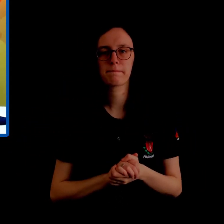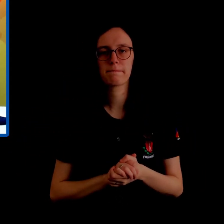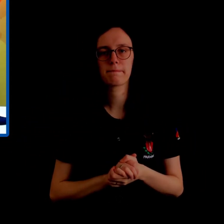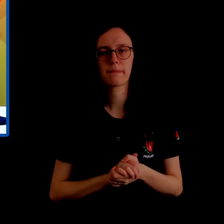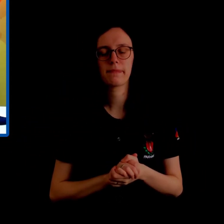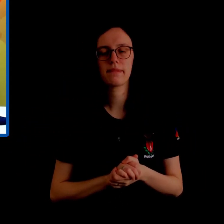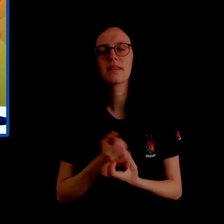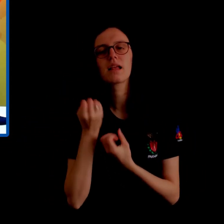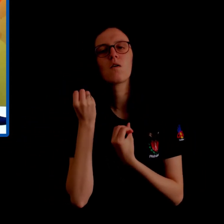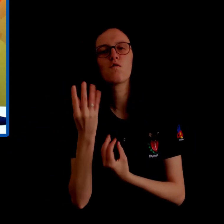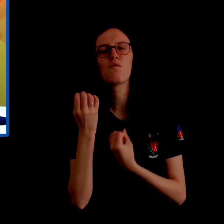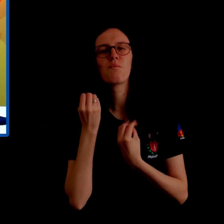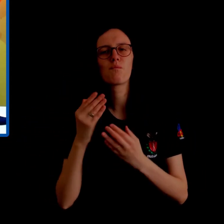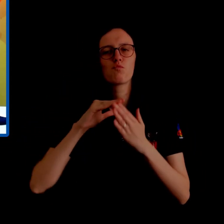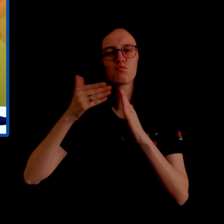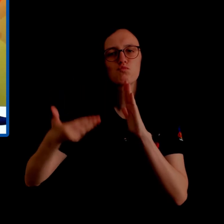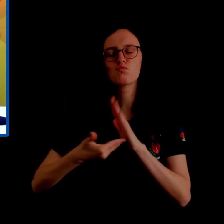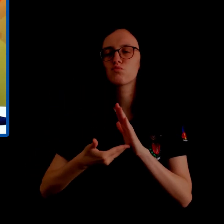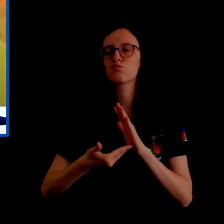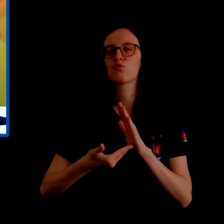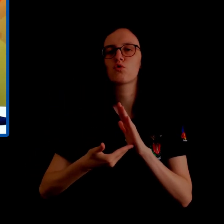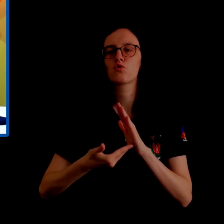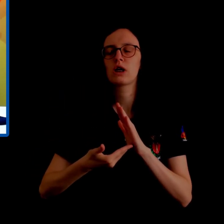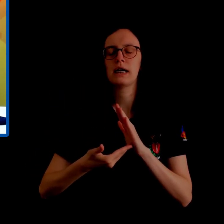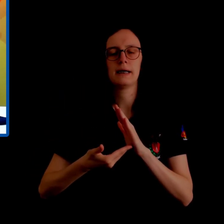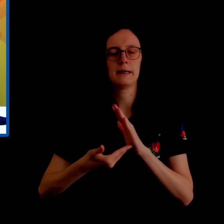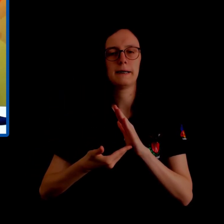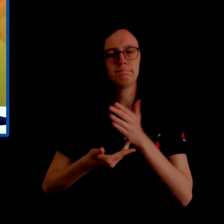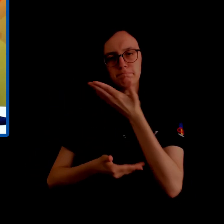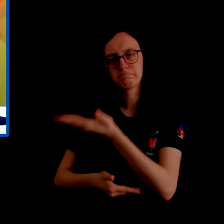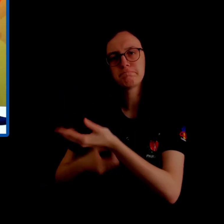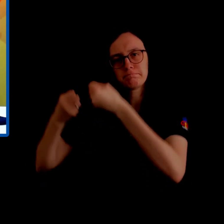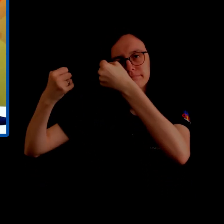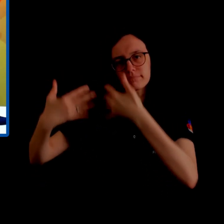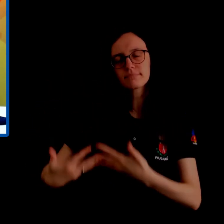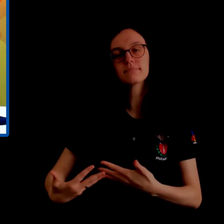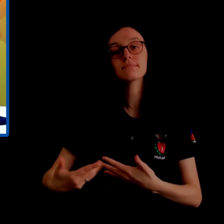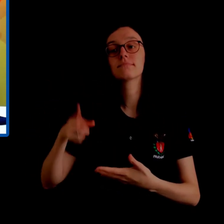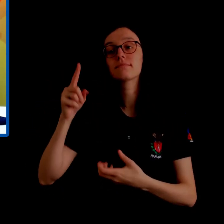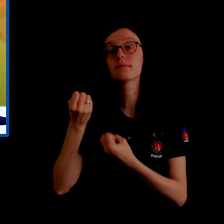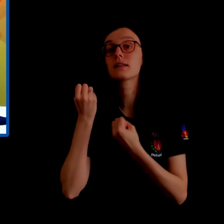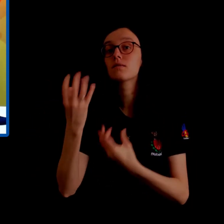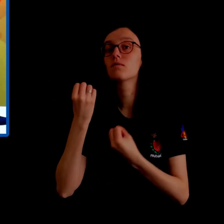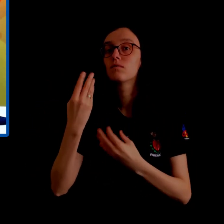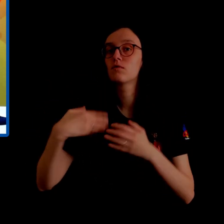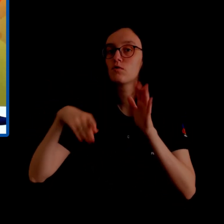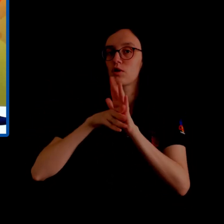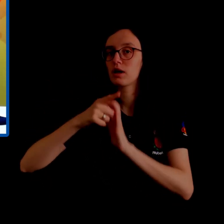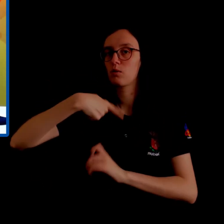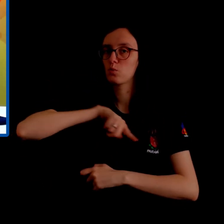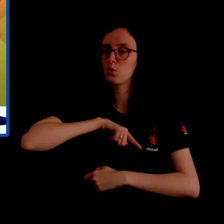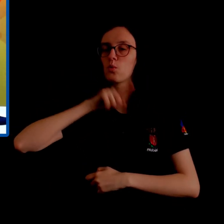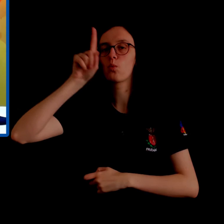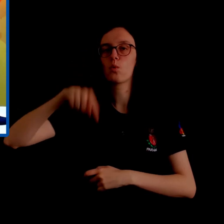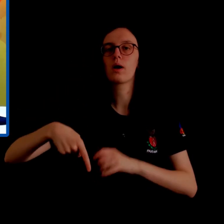essas informações que o Thiago colocou são informações que elas chegam para a gente, que vieram